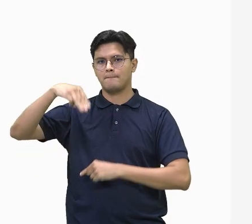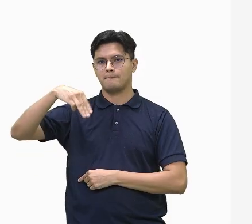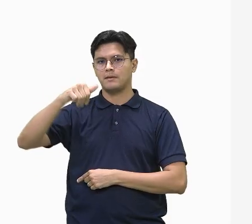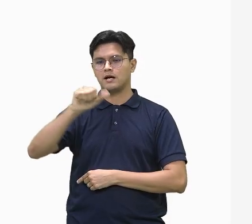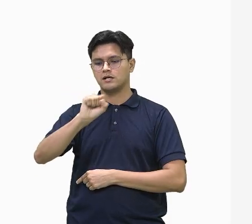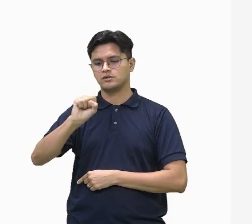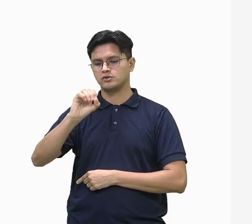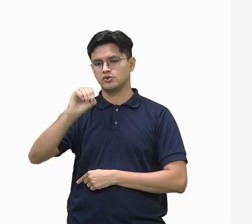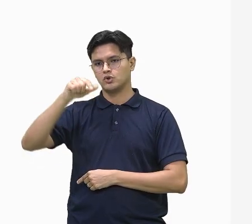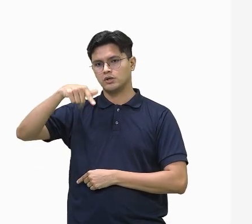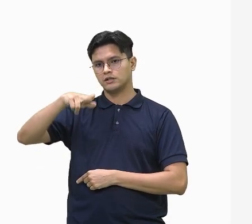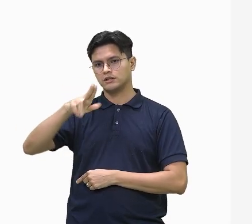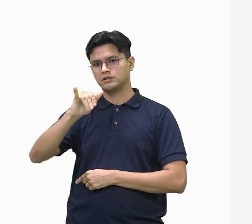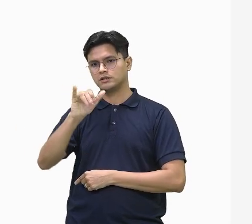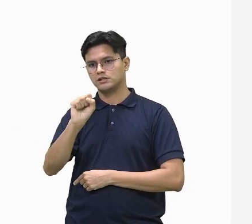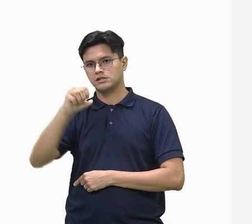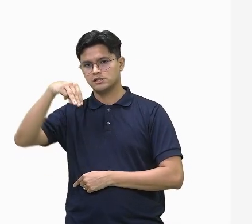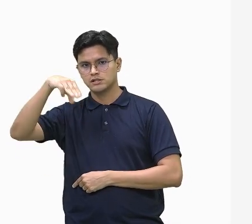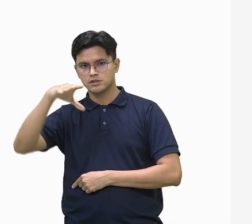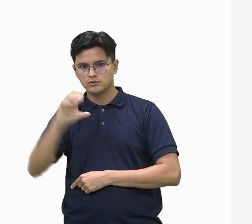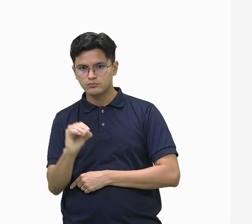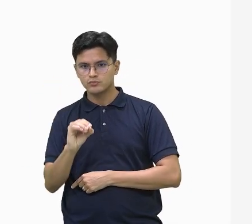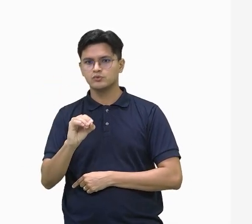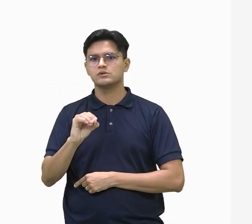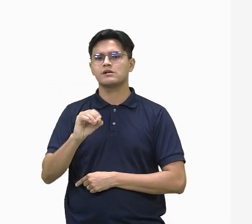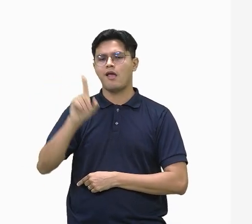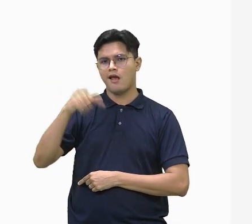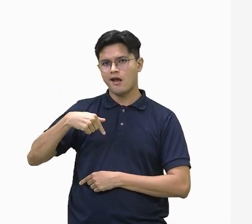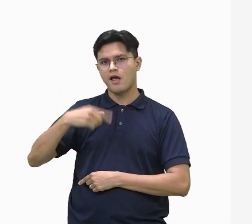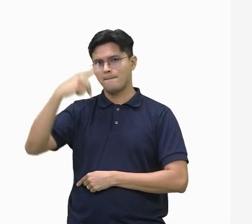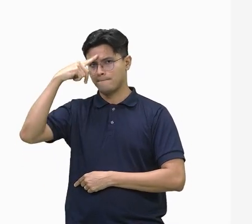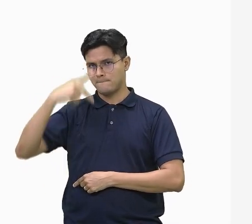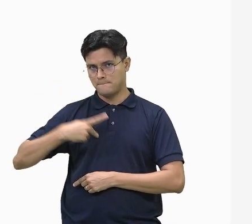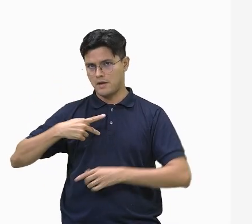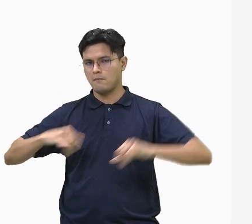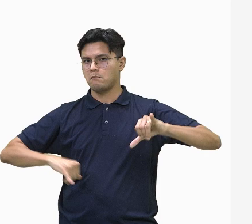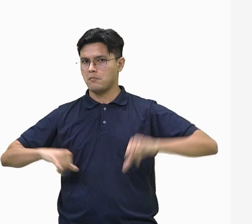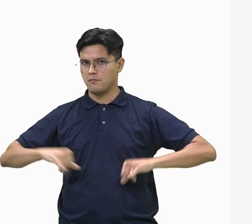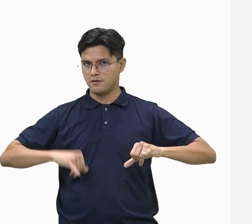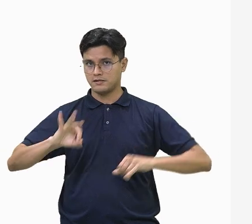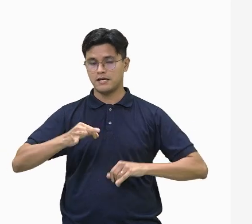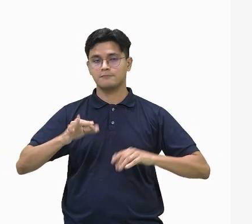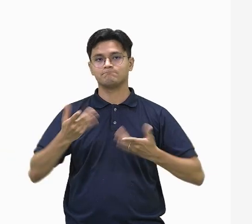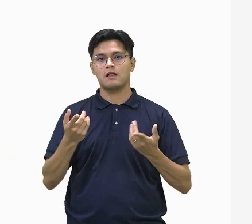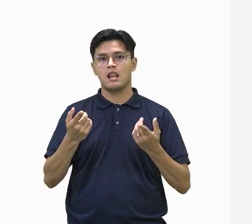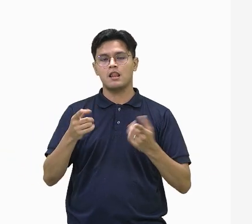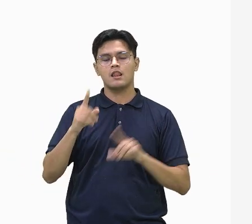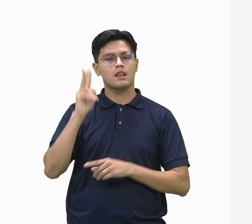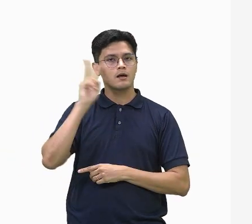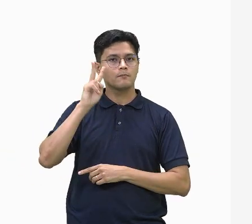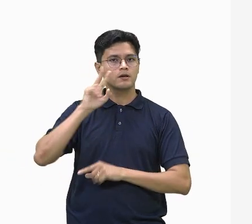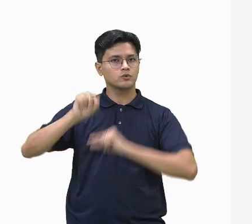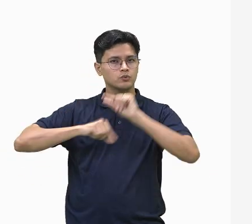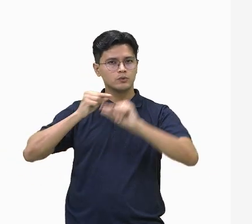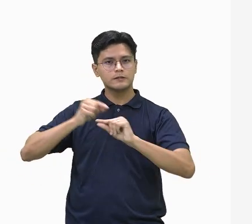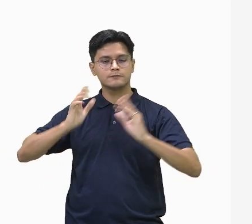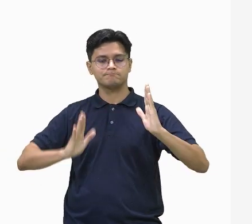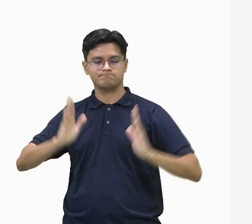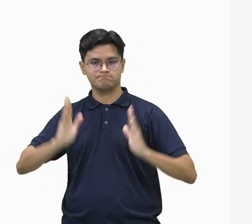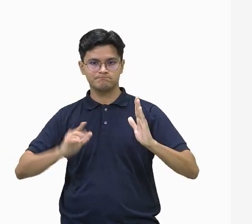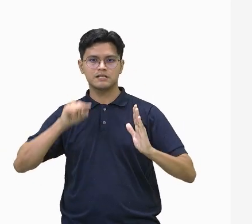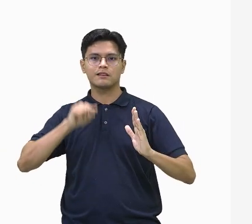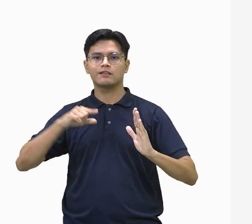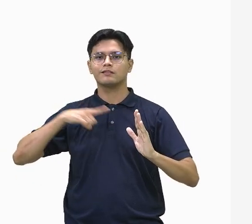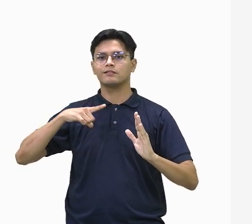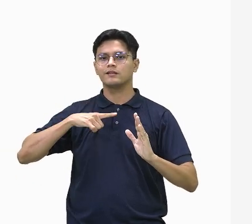geração, traz isso, né? O pessimismo, tá? Lembrando que é porque essa geração, ela sofre muita influência